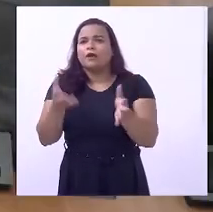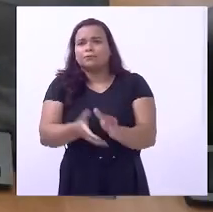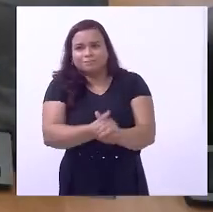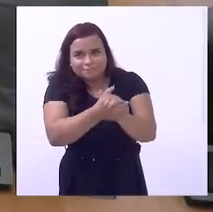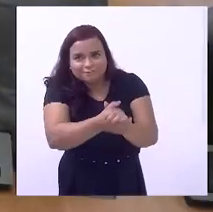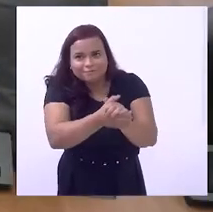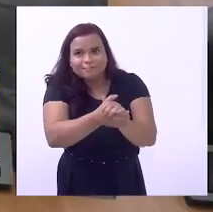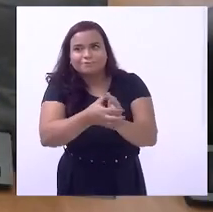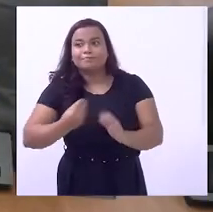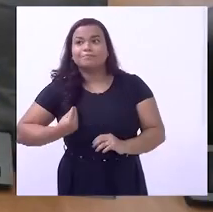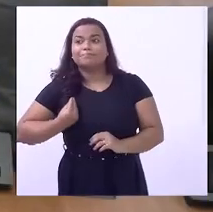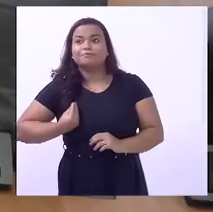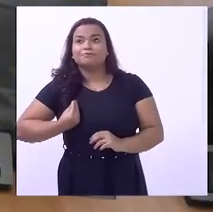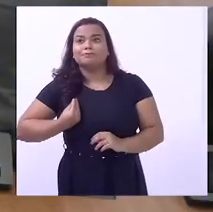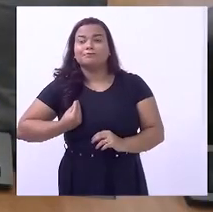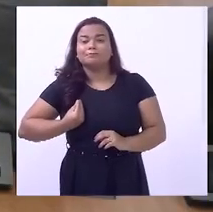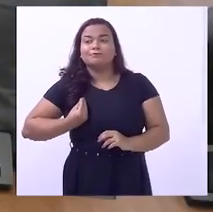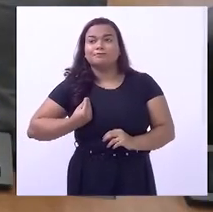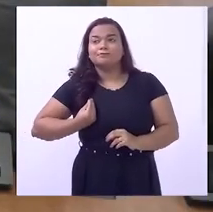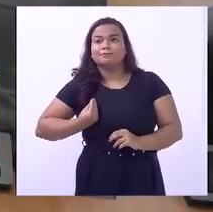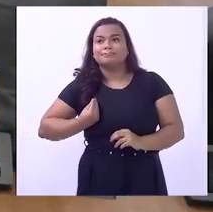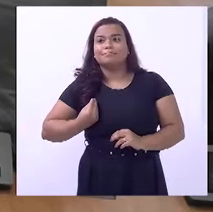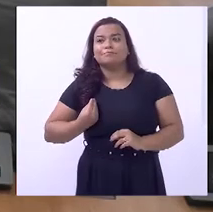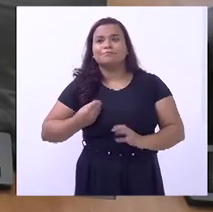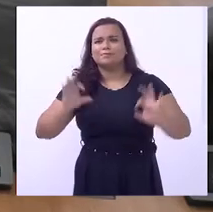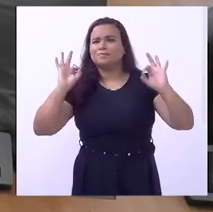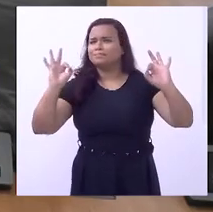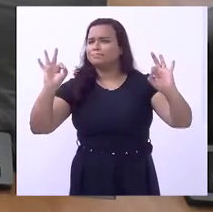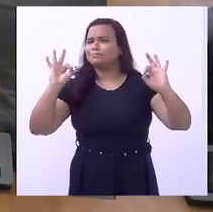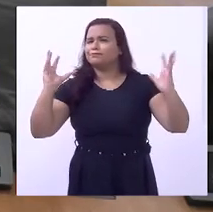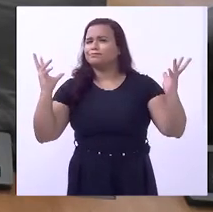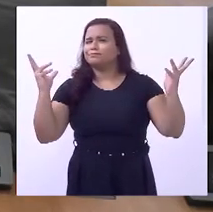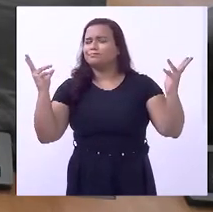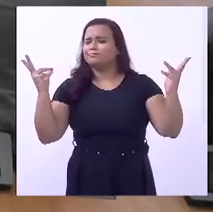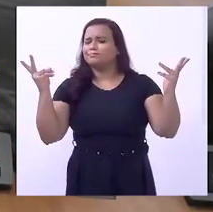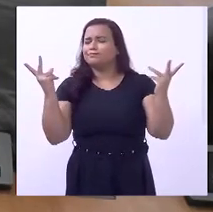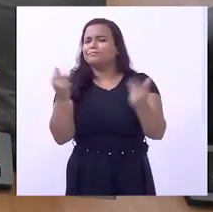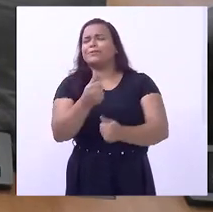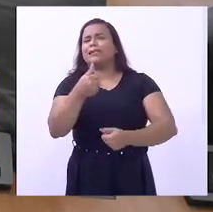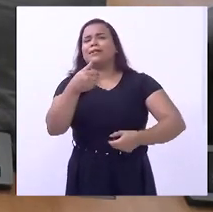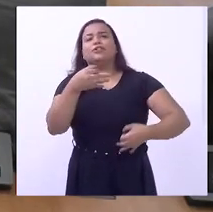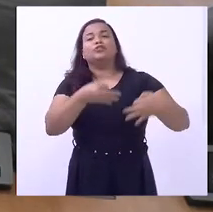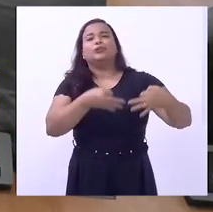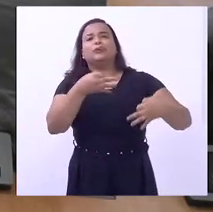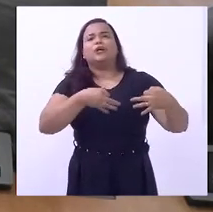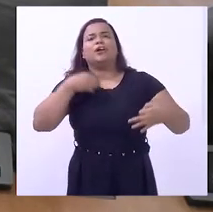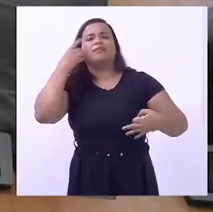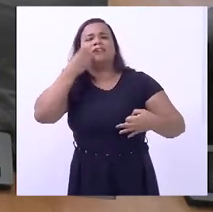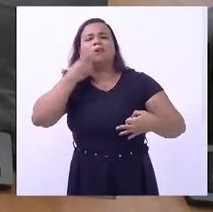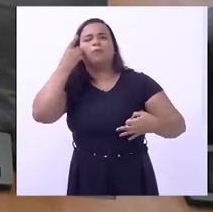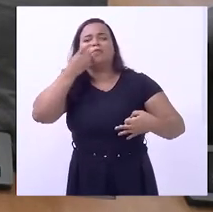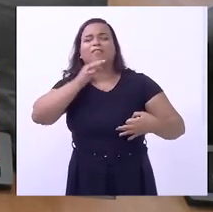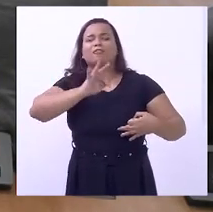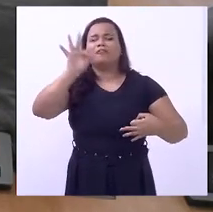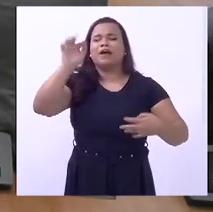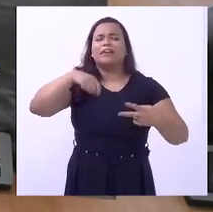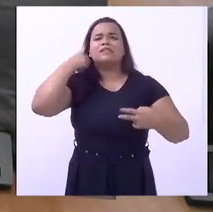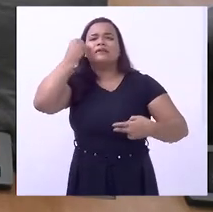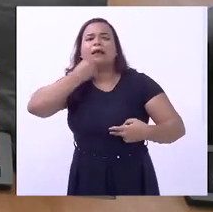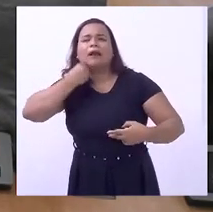presença do grande, ilustre jurista, deputado federal,